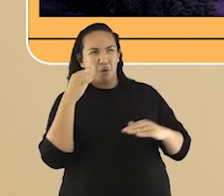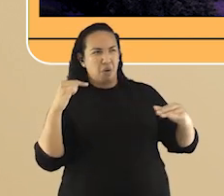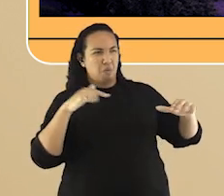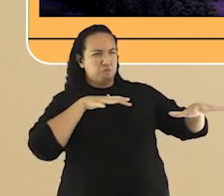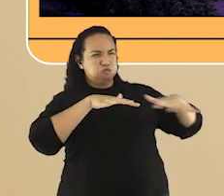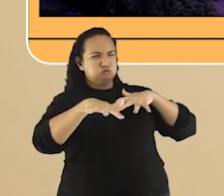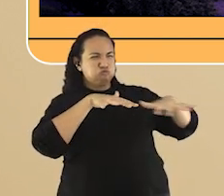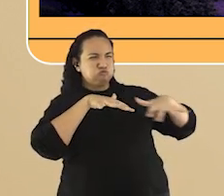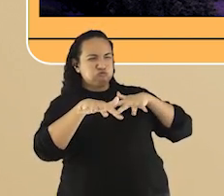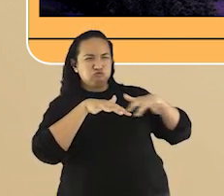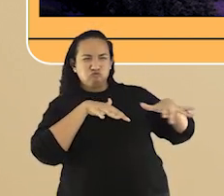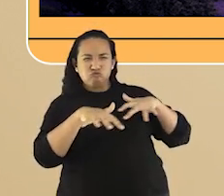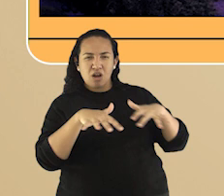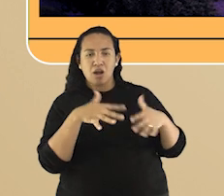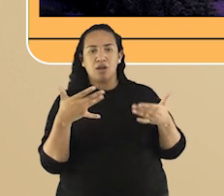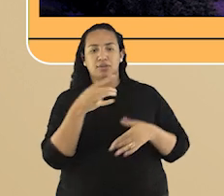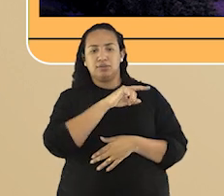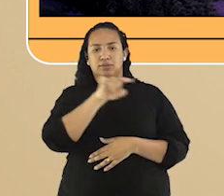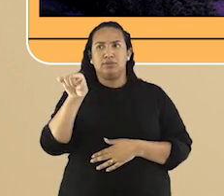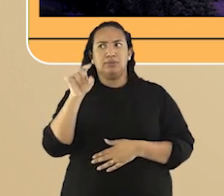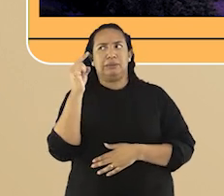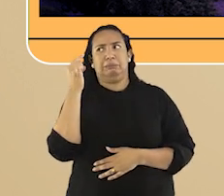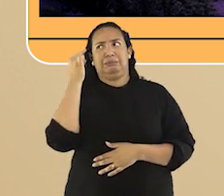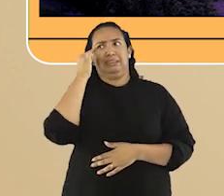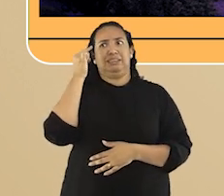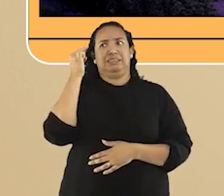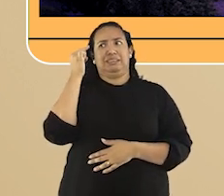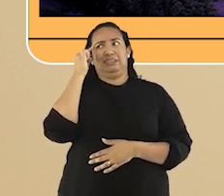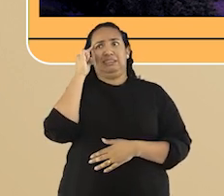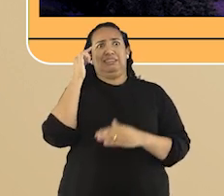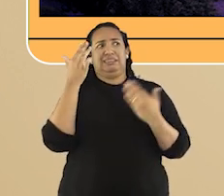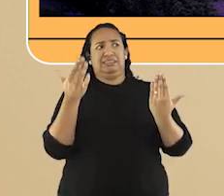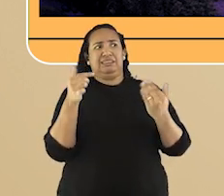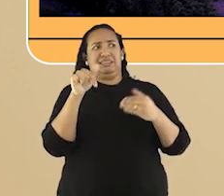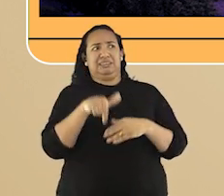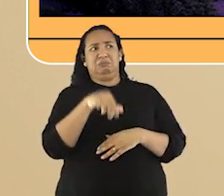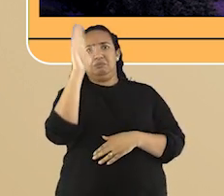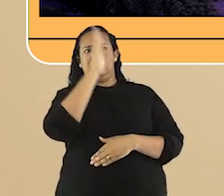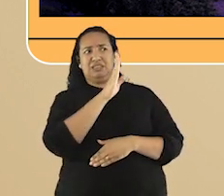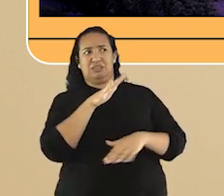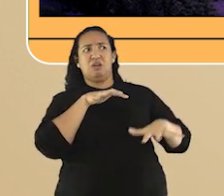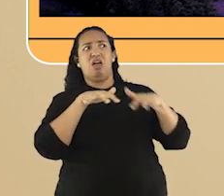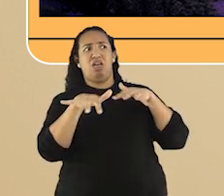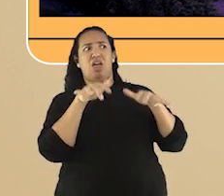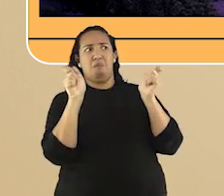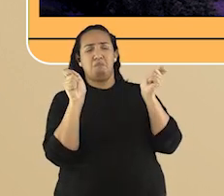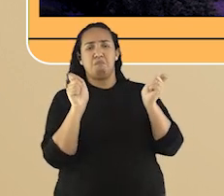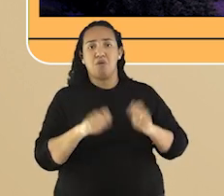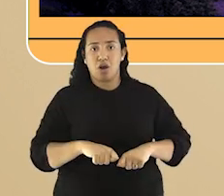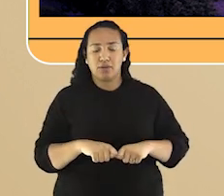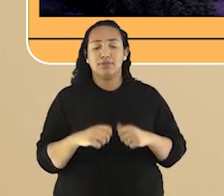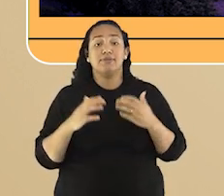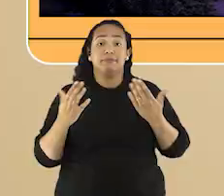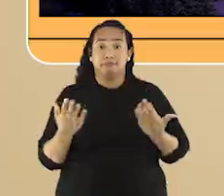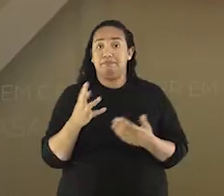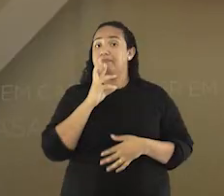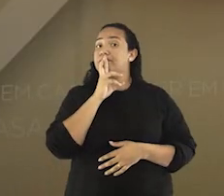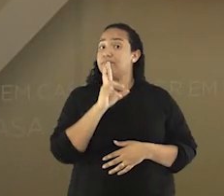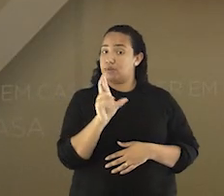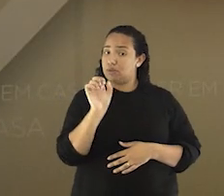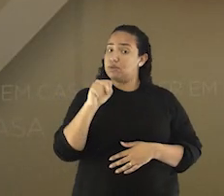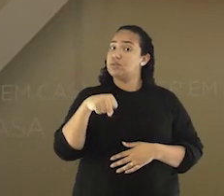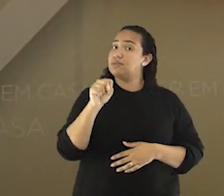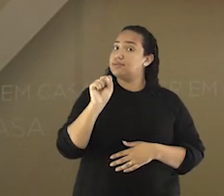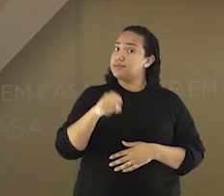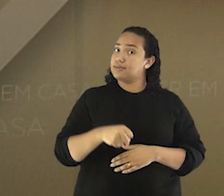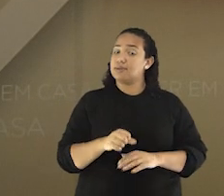nos perguntamos: será que esse terremoto pode ocorrer no Brasil? A resposta é sim.